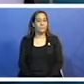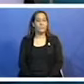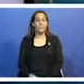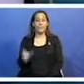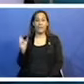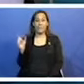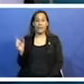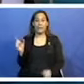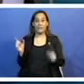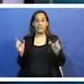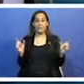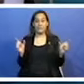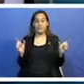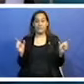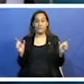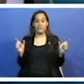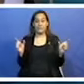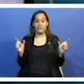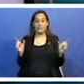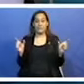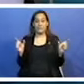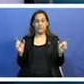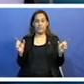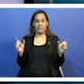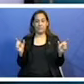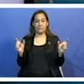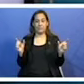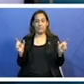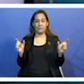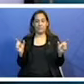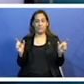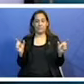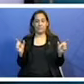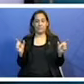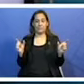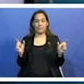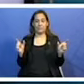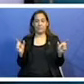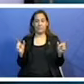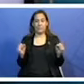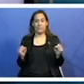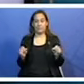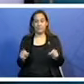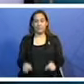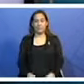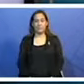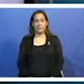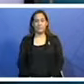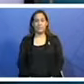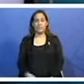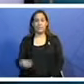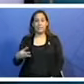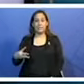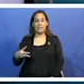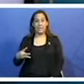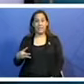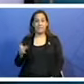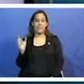Formar, ó, essas três rimas nessa estrofe. Apresentar, ensinar,